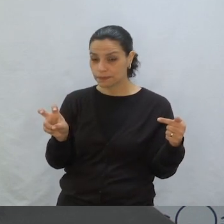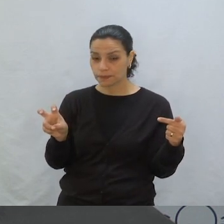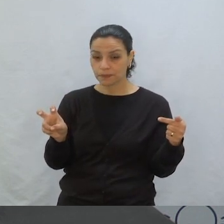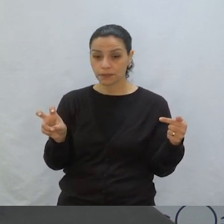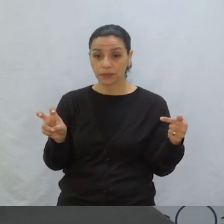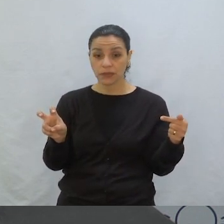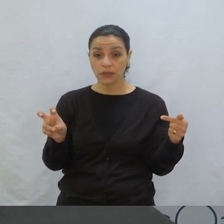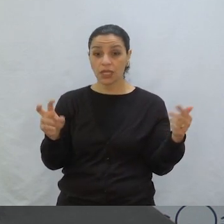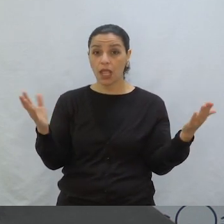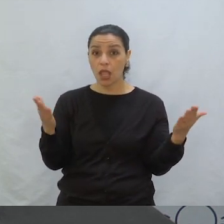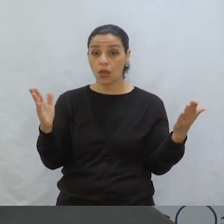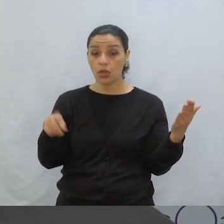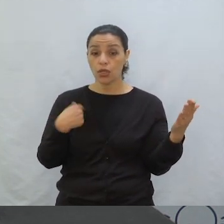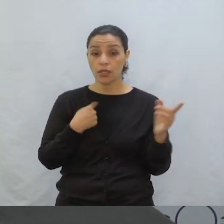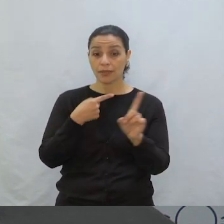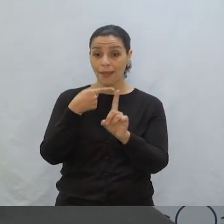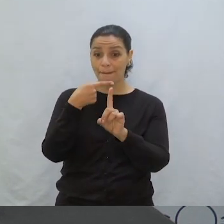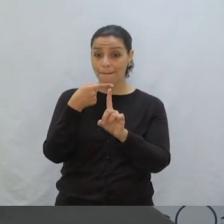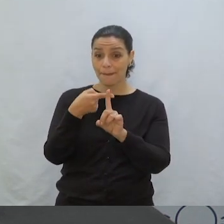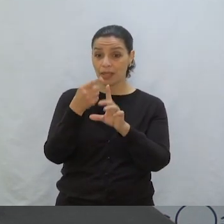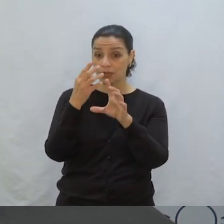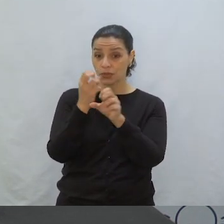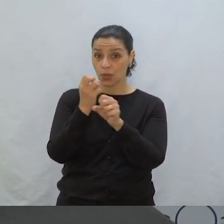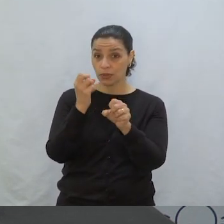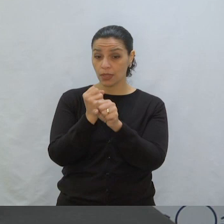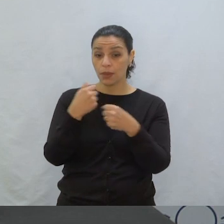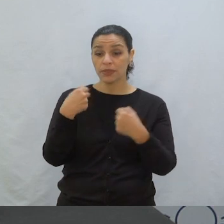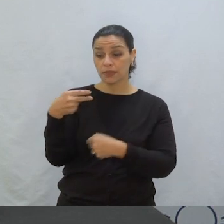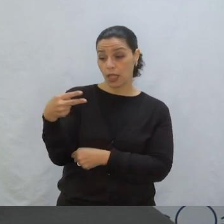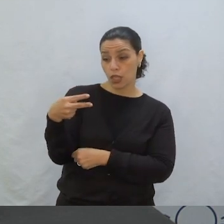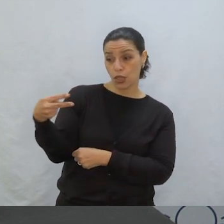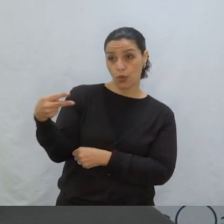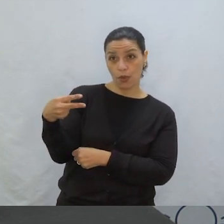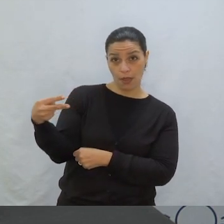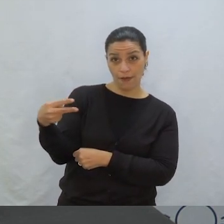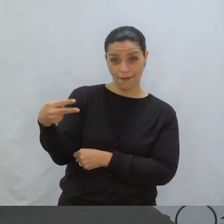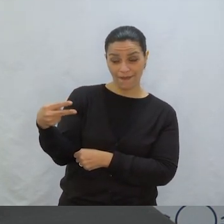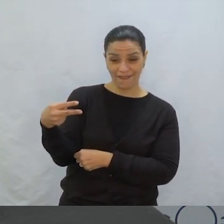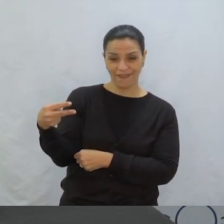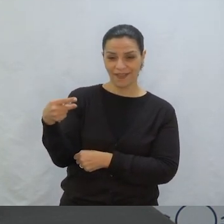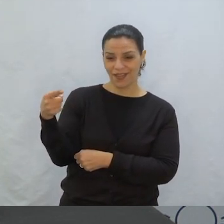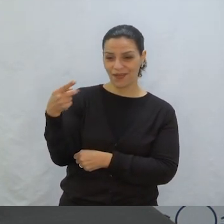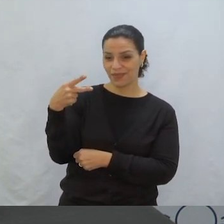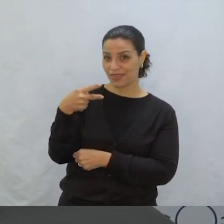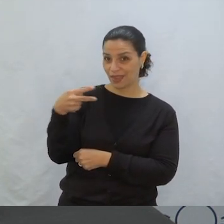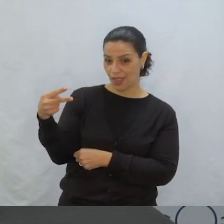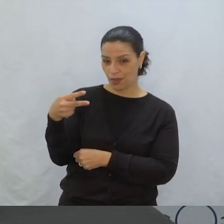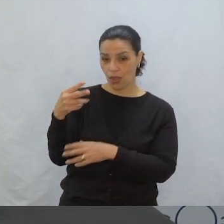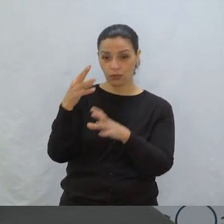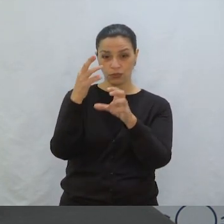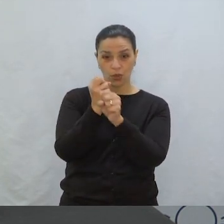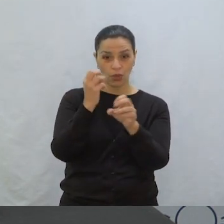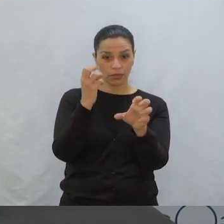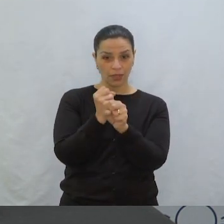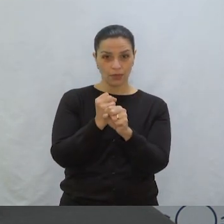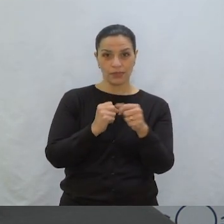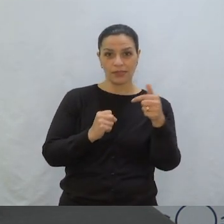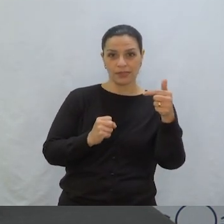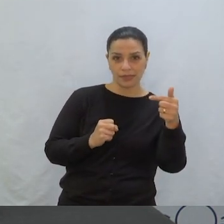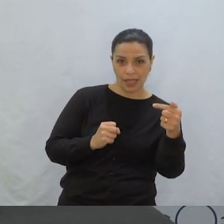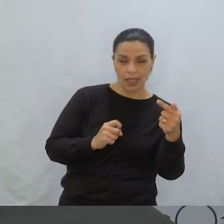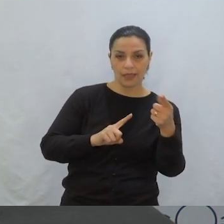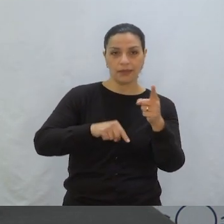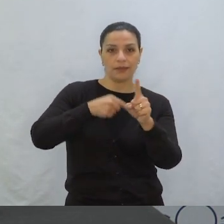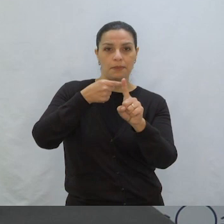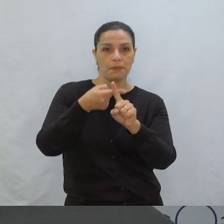5. Nosso sinal agora para a gente poder colocar o resultado, sinal de igual. E agora nós vamos